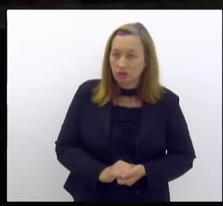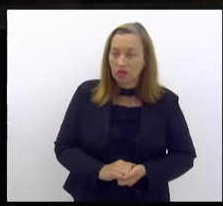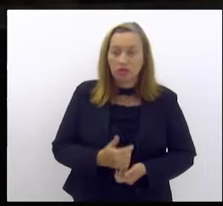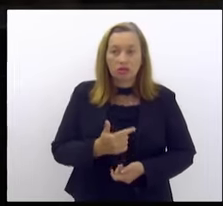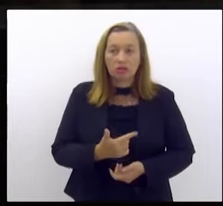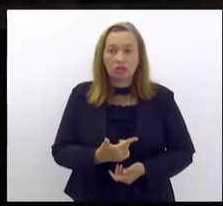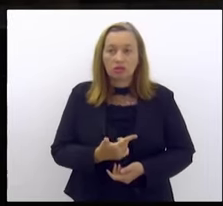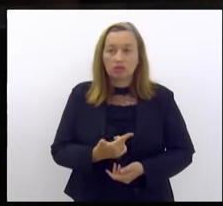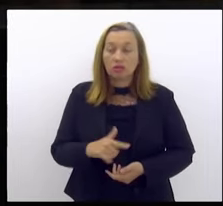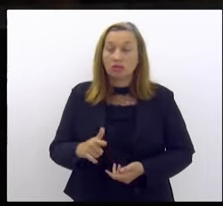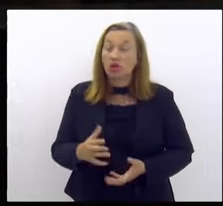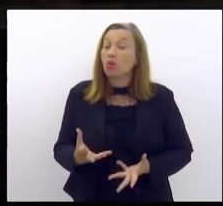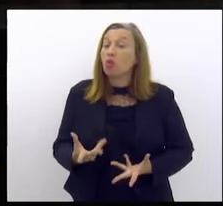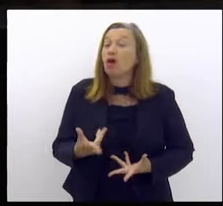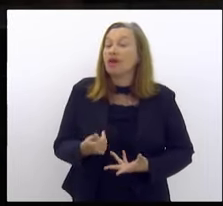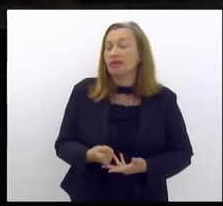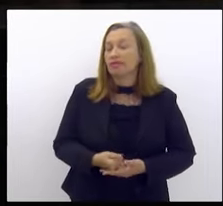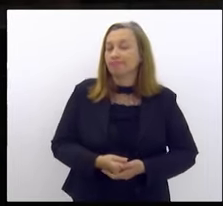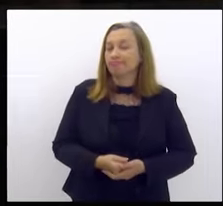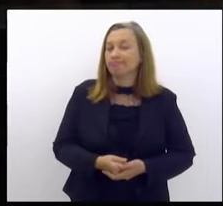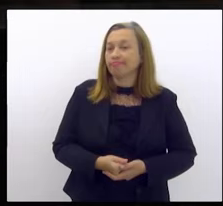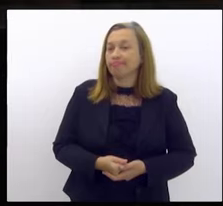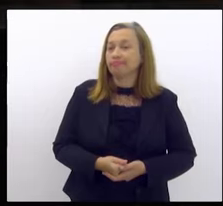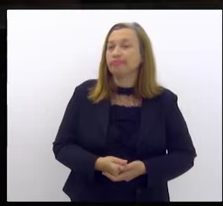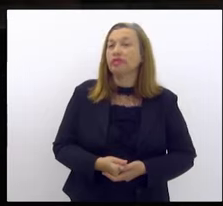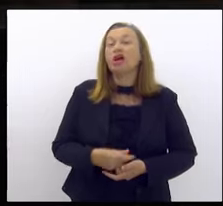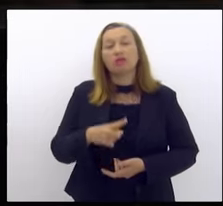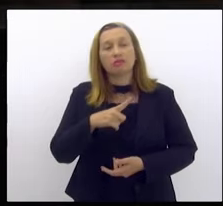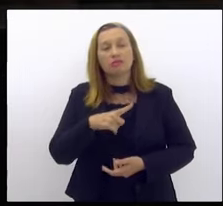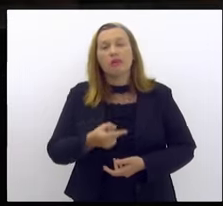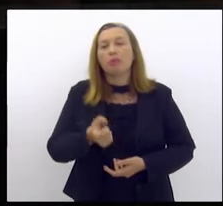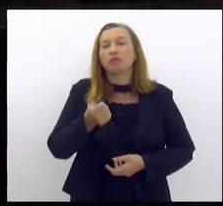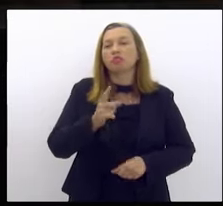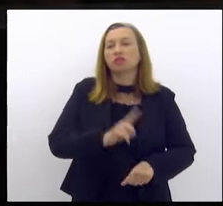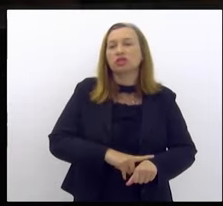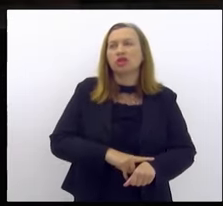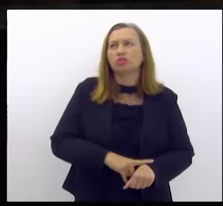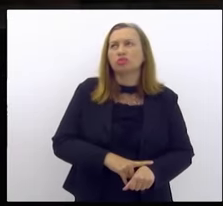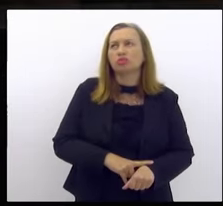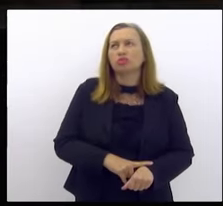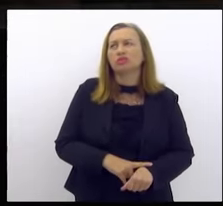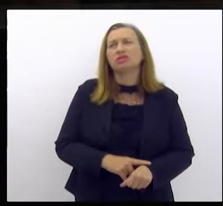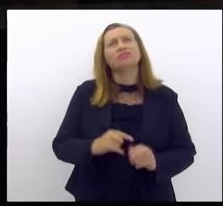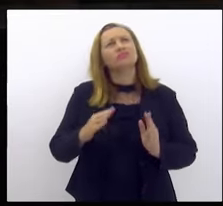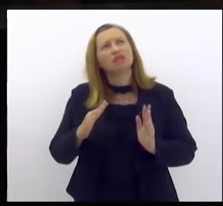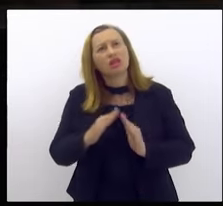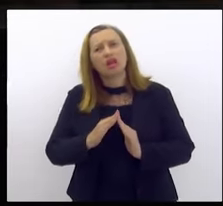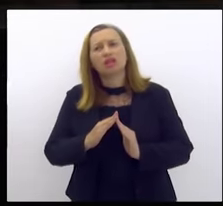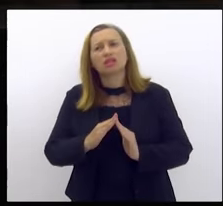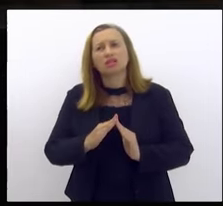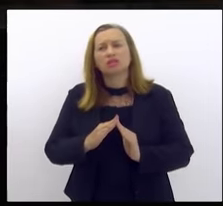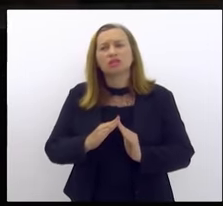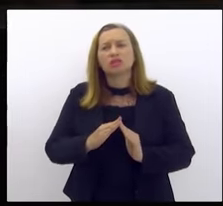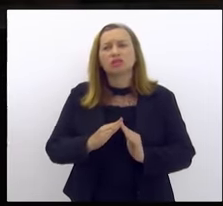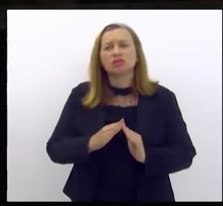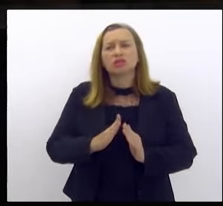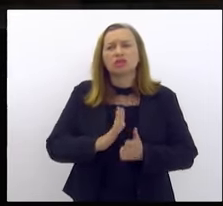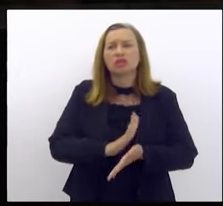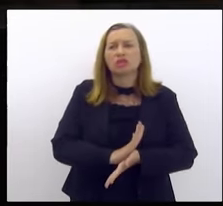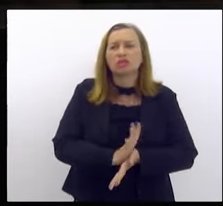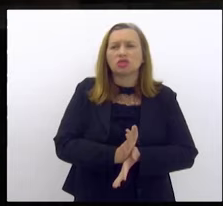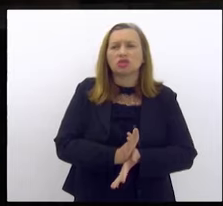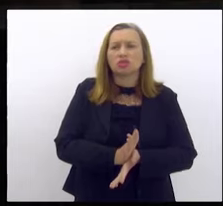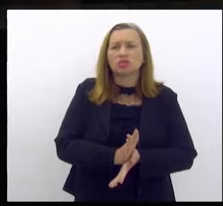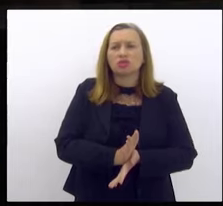da maneira que a gente acha que deve existir. A gente teve, há pouquíssimo tempo, aqui nessa casa, a destruição do